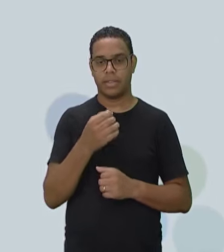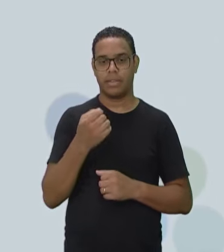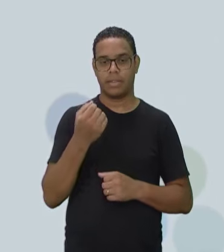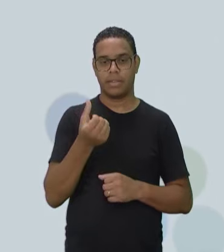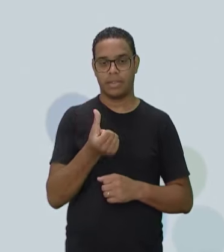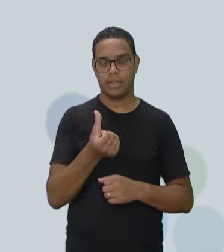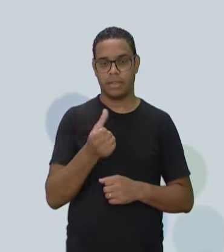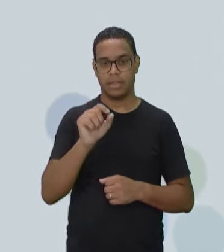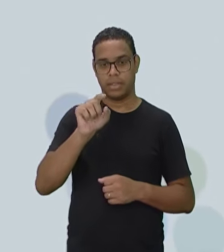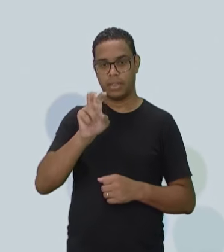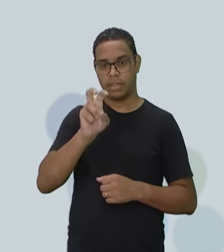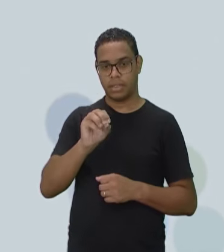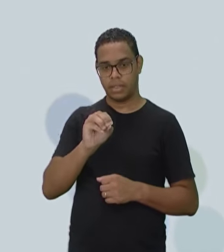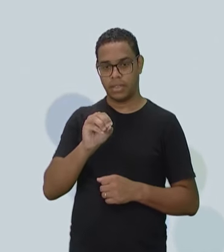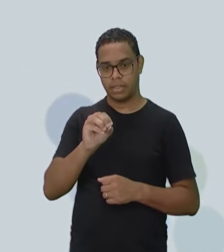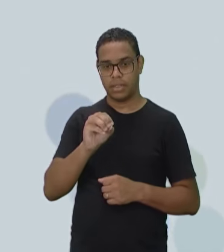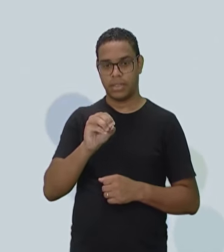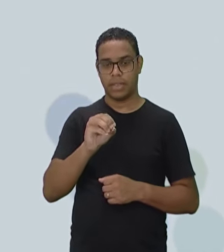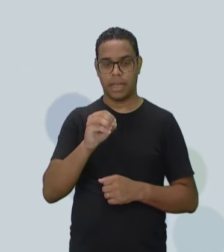6h50,